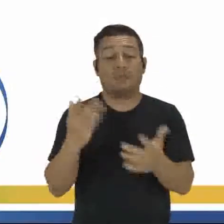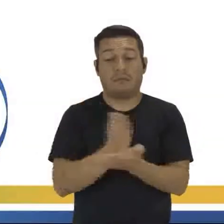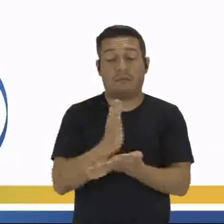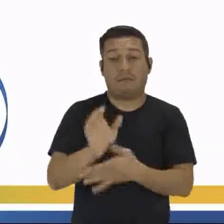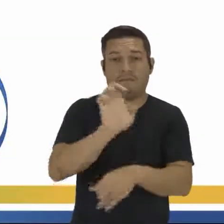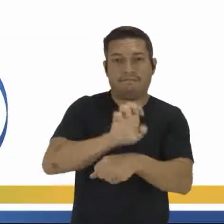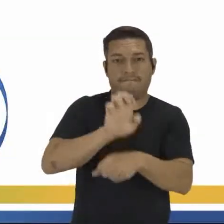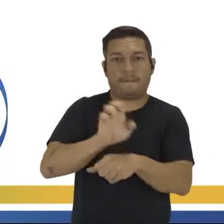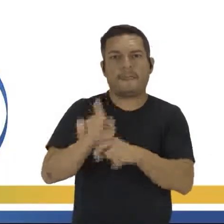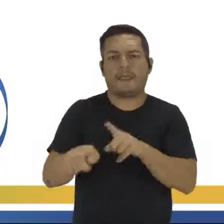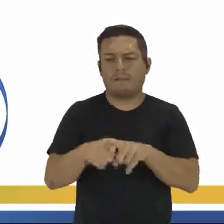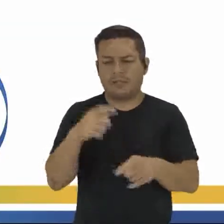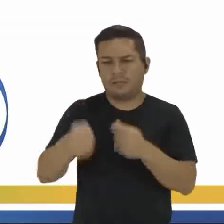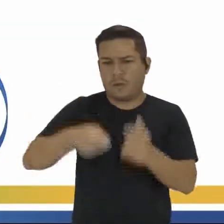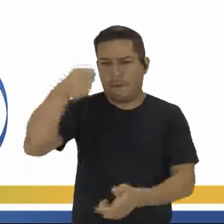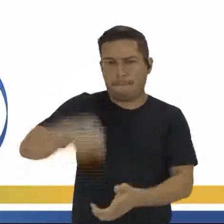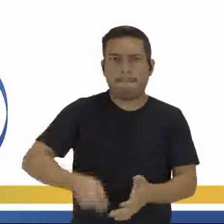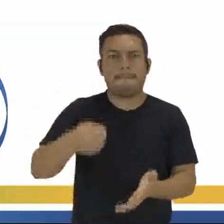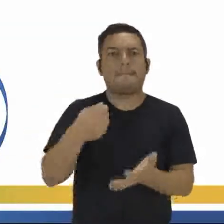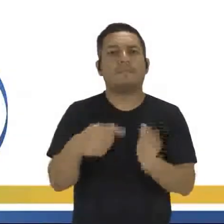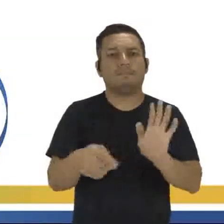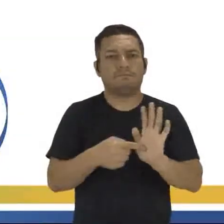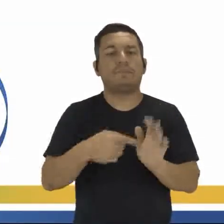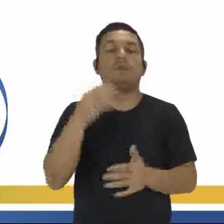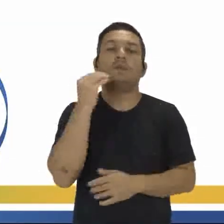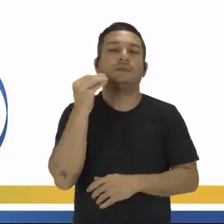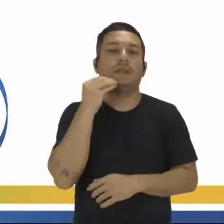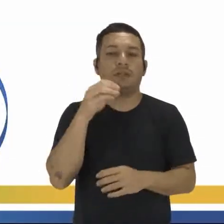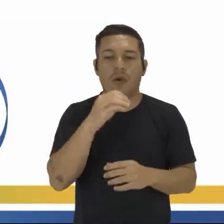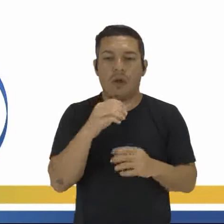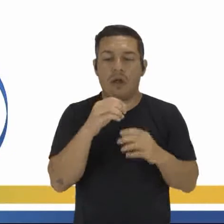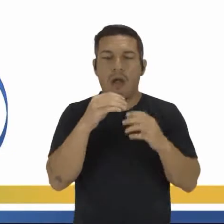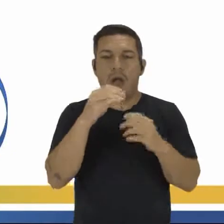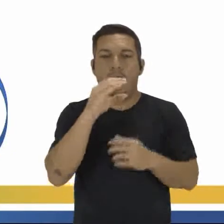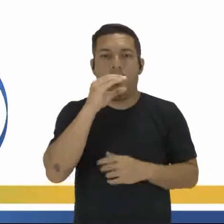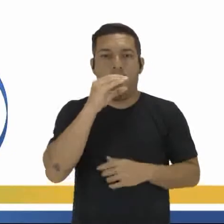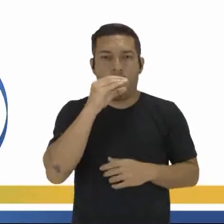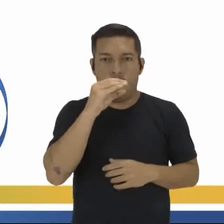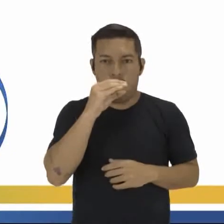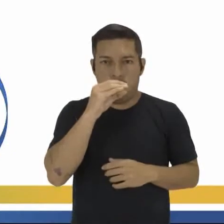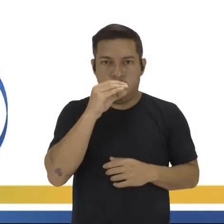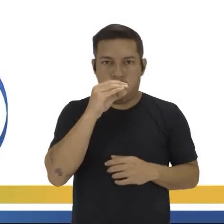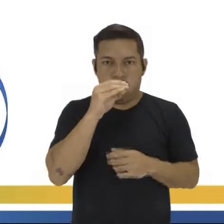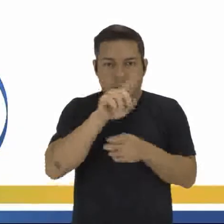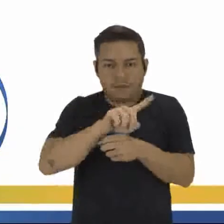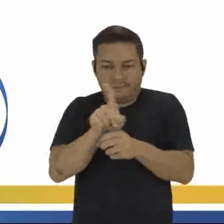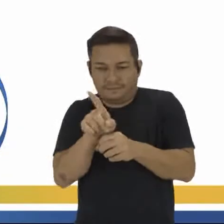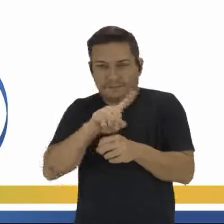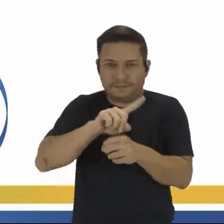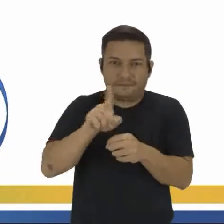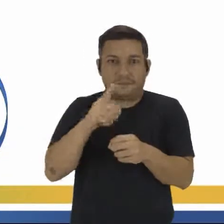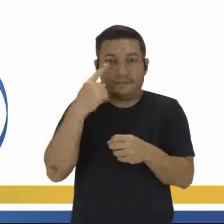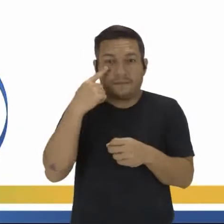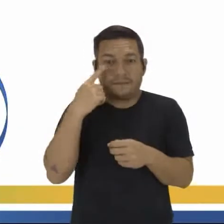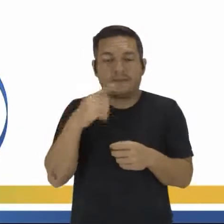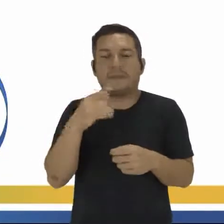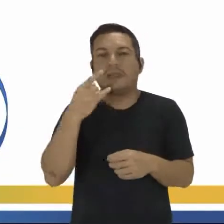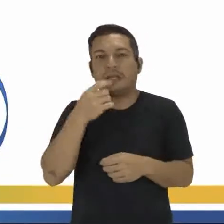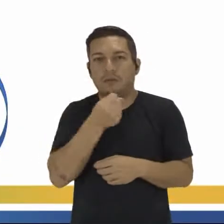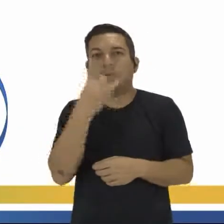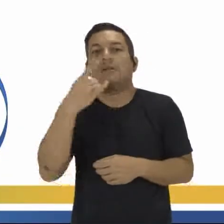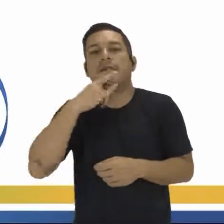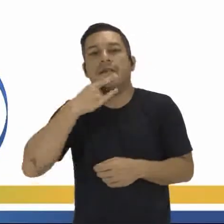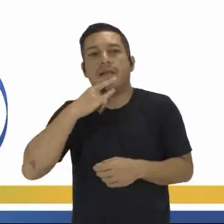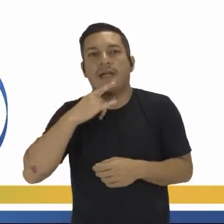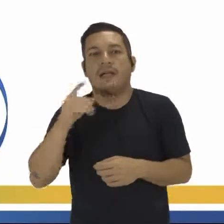estão tornando obrigatório o teste do bafômetro, o que fere tanto o Código Penal quanto o Código de Trânsito.